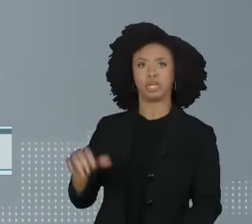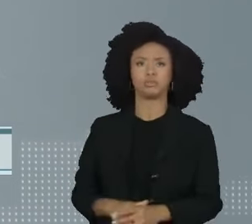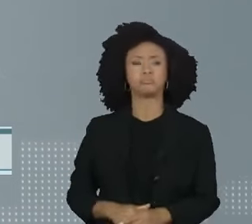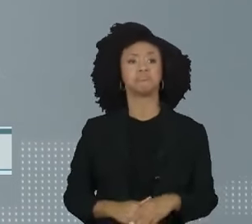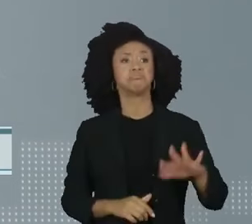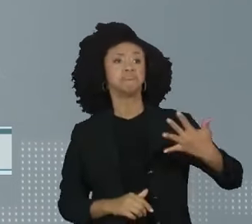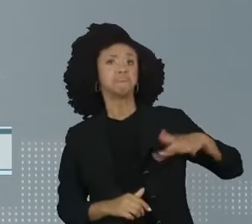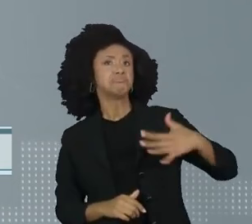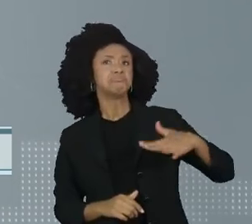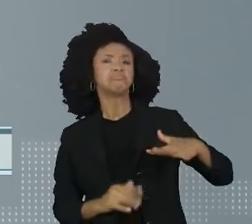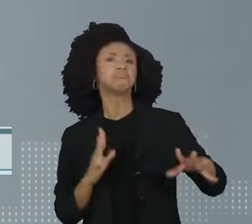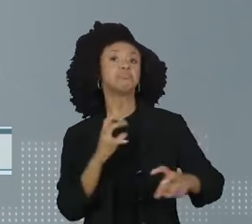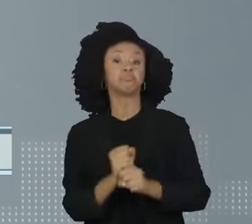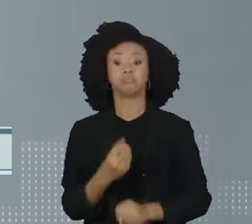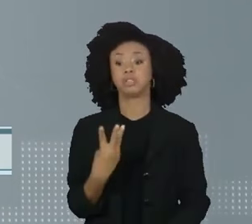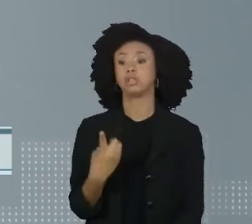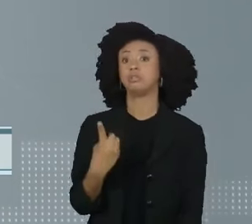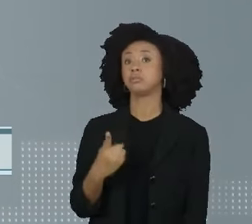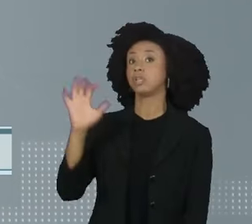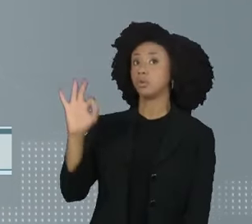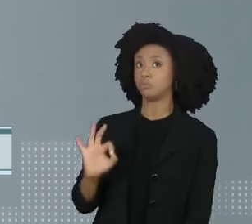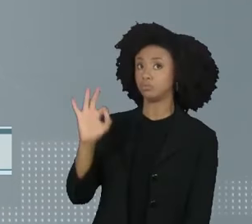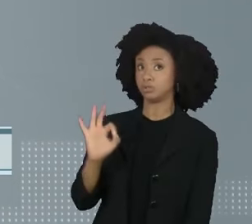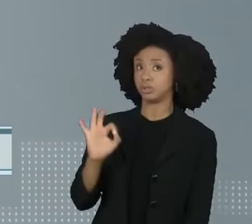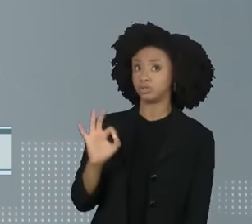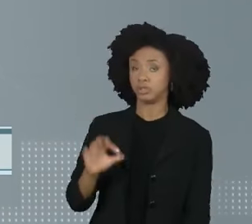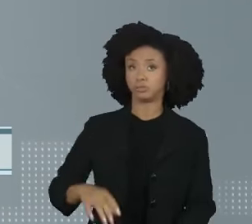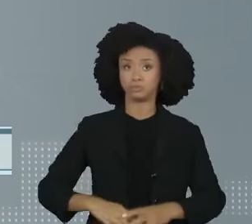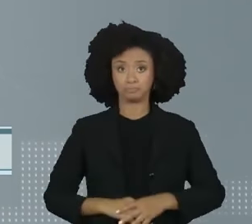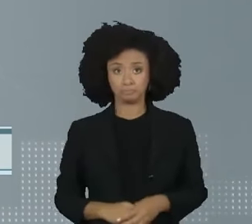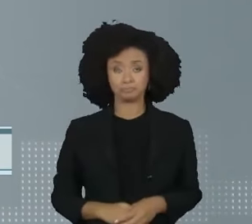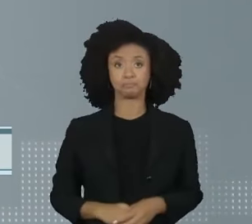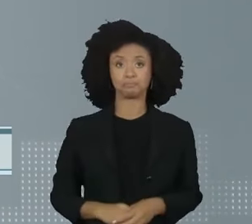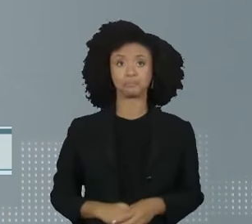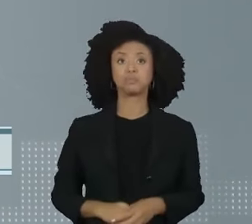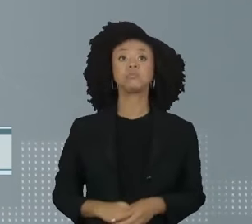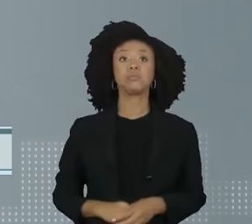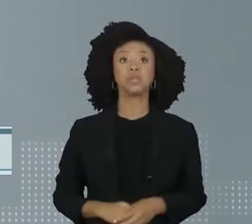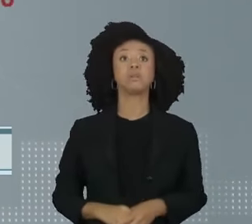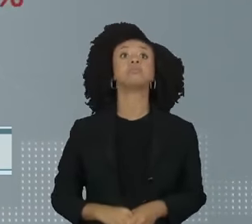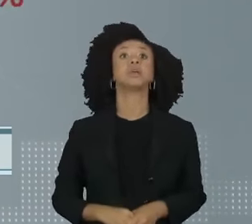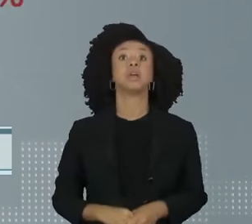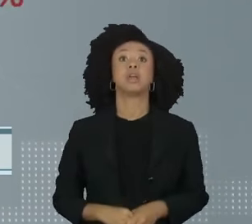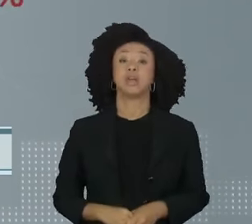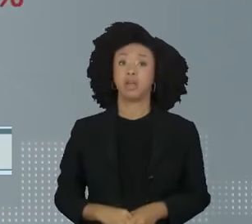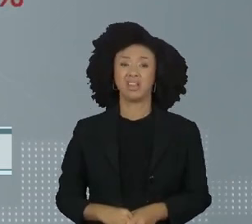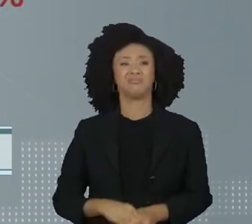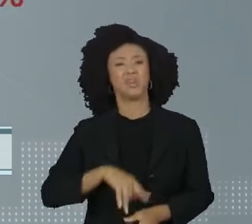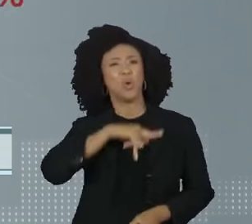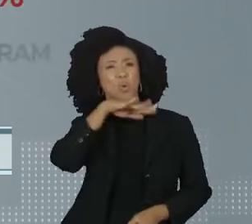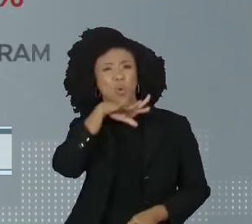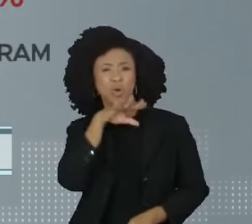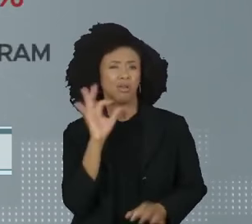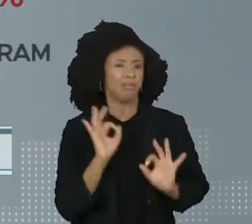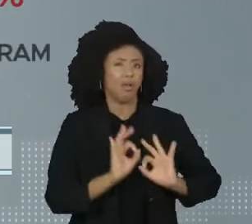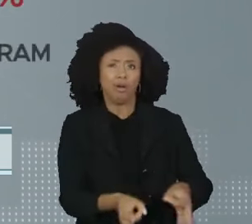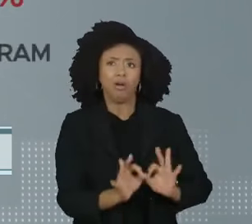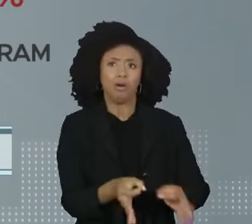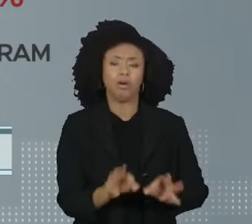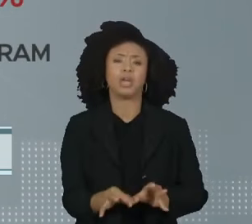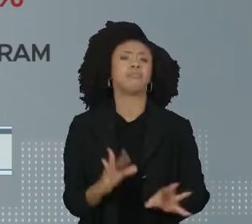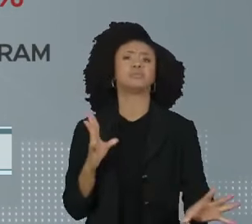pessoas entrevistadas consideram a administração petista regular e 2% consideram o